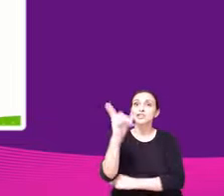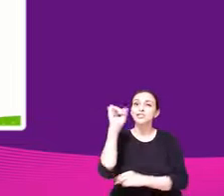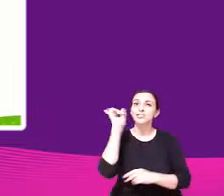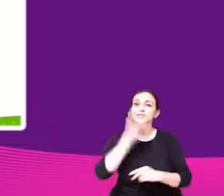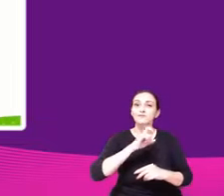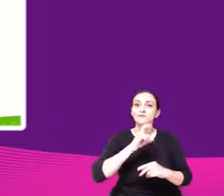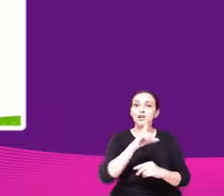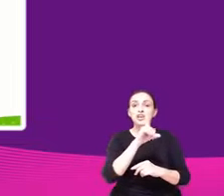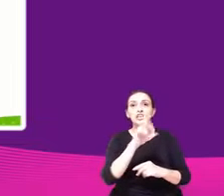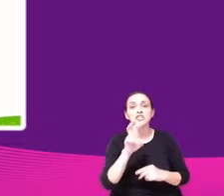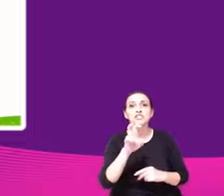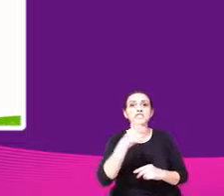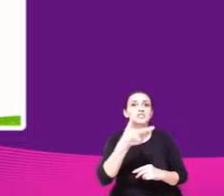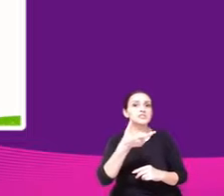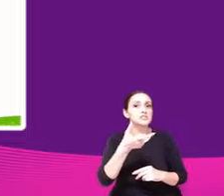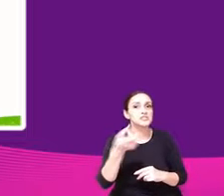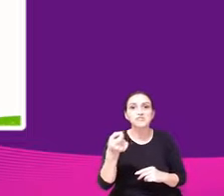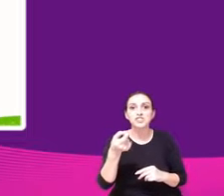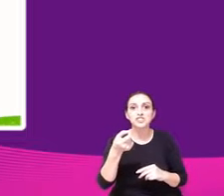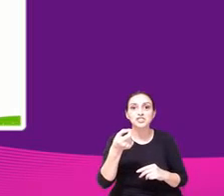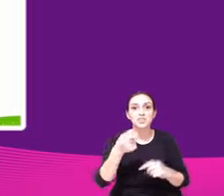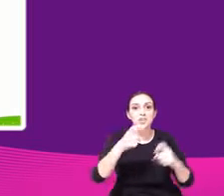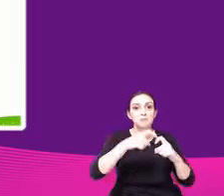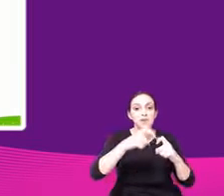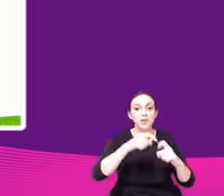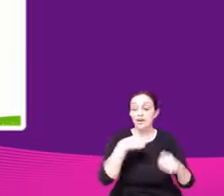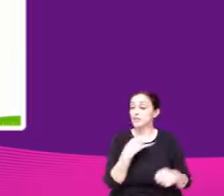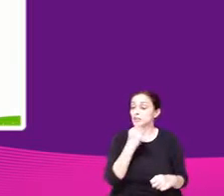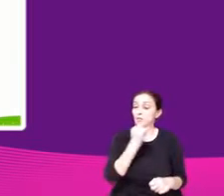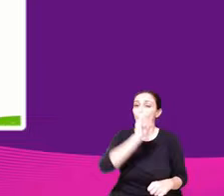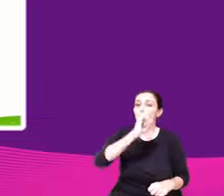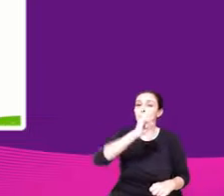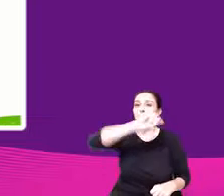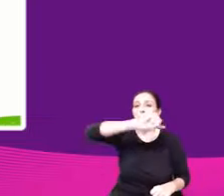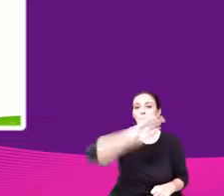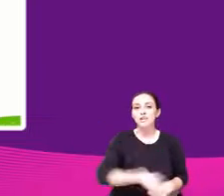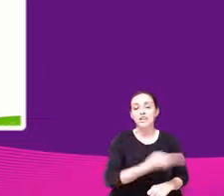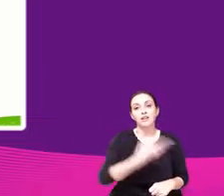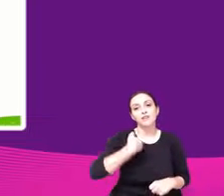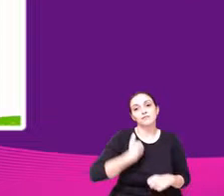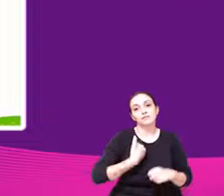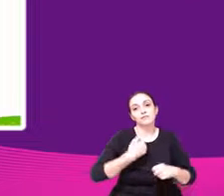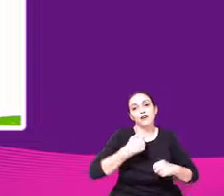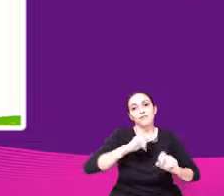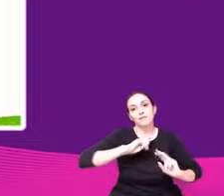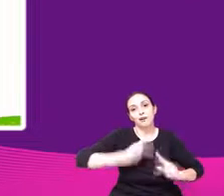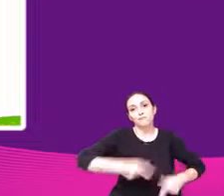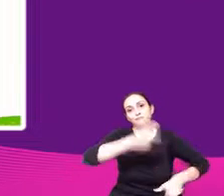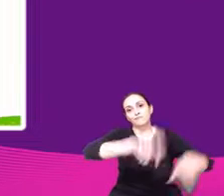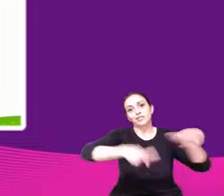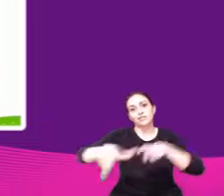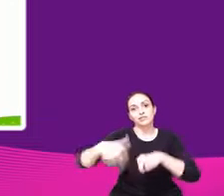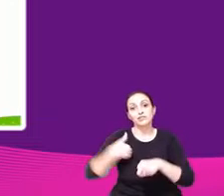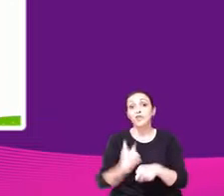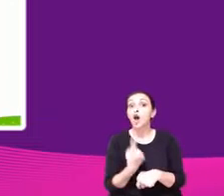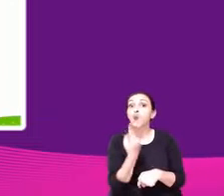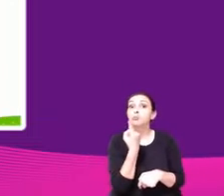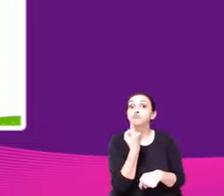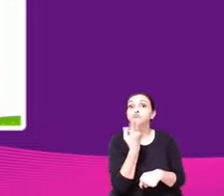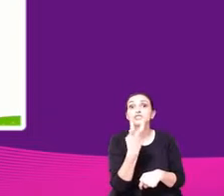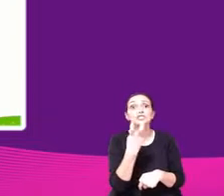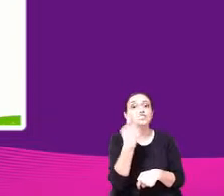15 a 20 nefrologistas por milhão de habitantes, né? A força de trabalho na nefrologia hoje, né, de